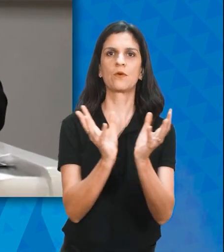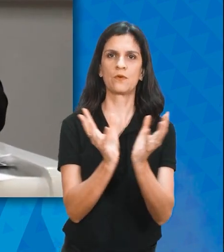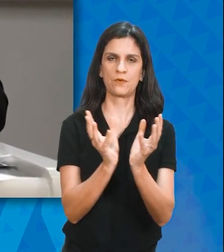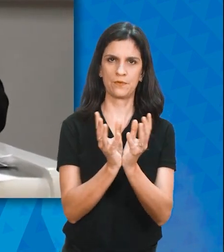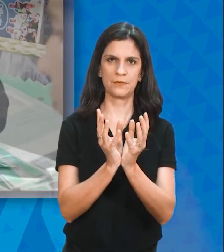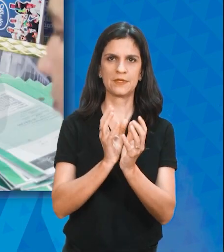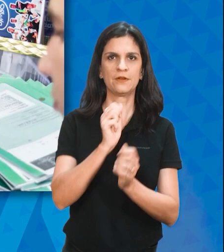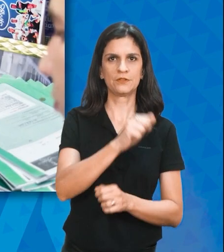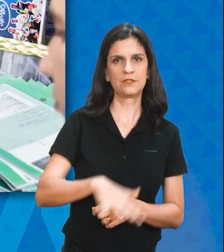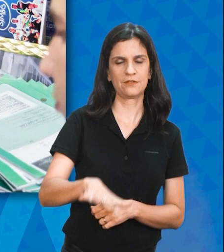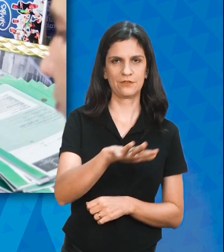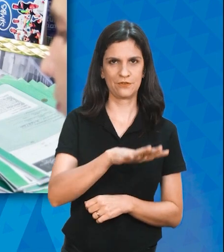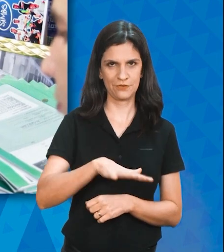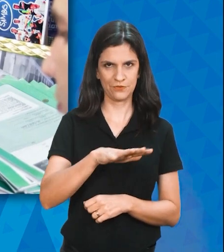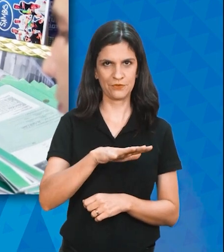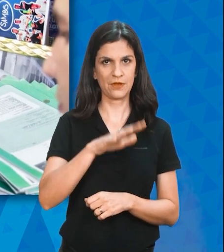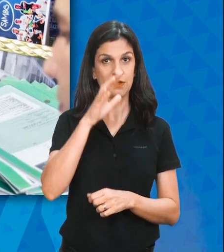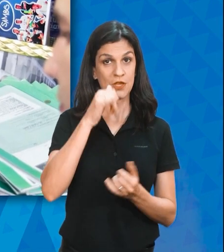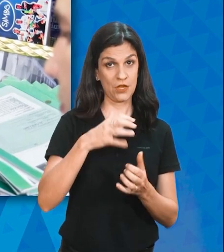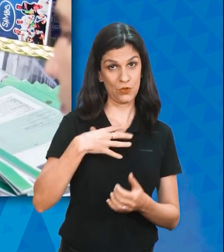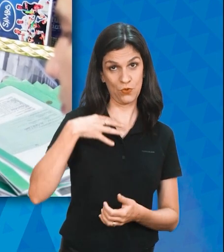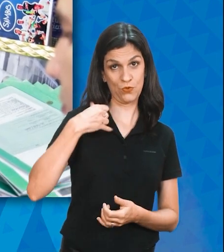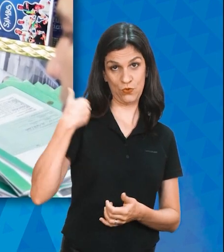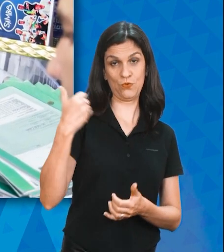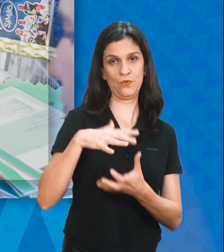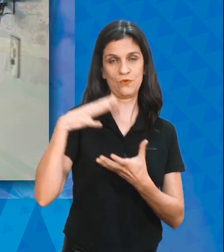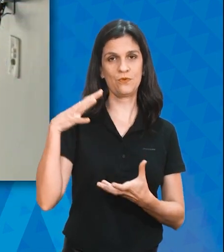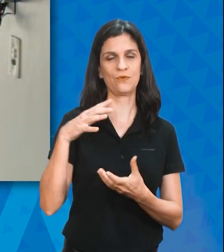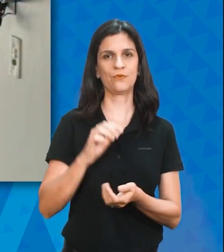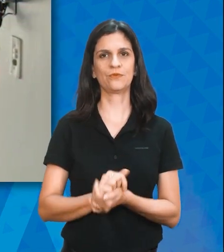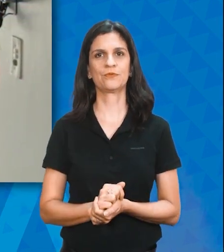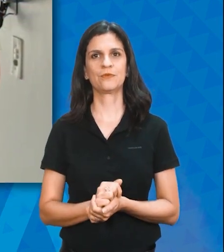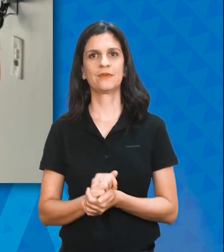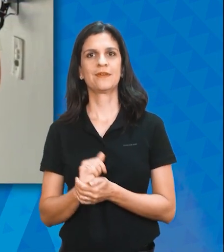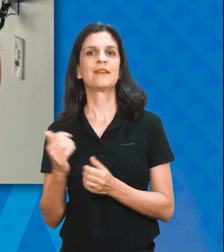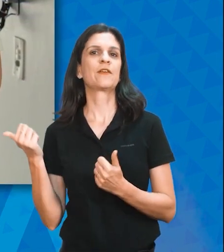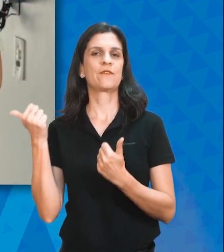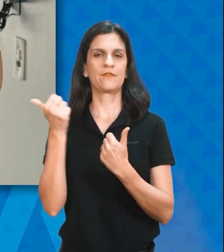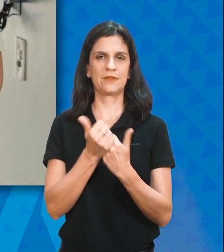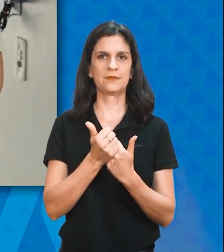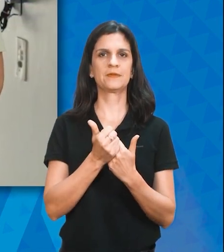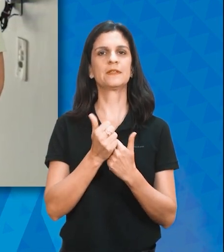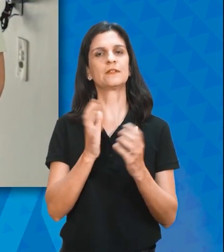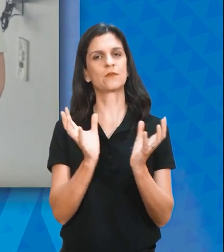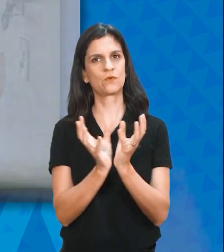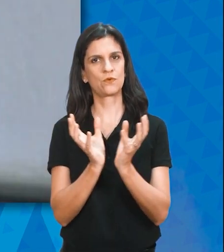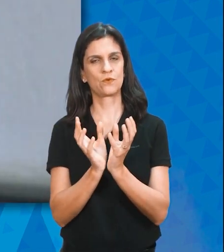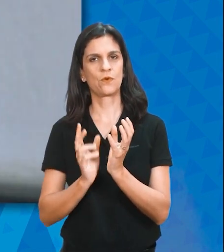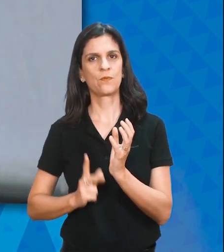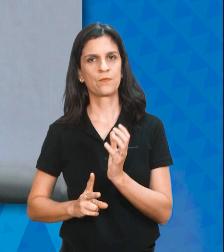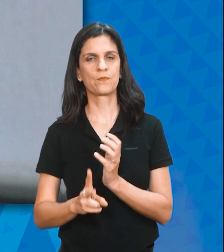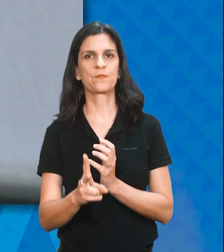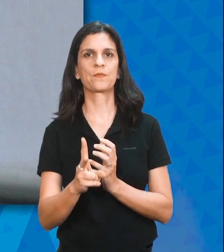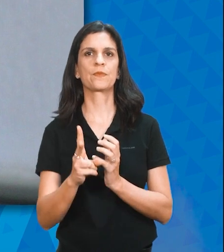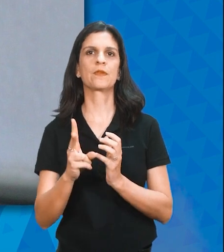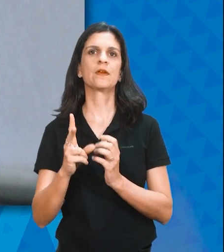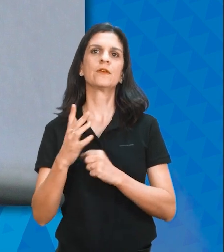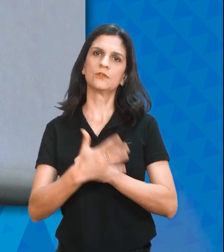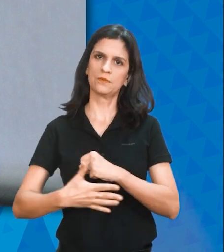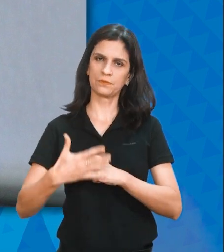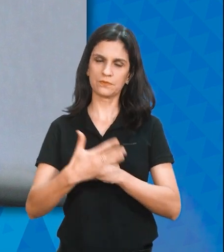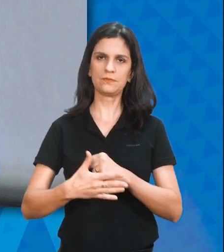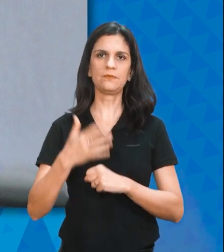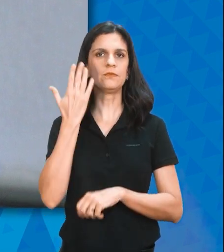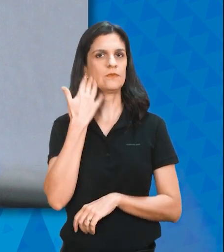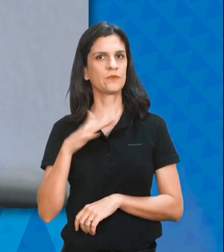Comissão Permanente de Assistência Social e do Idoso e vice-presidente da Comissão Permanente de Proteção dos